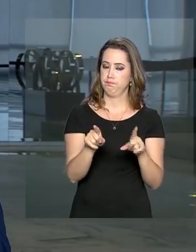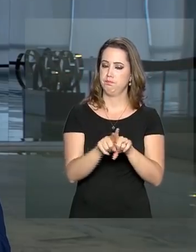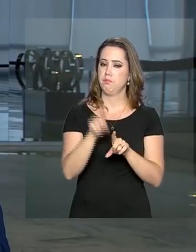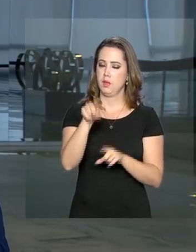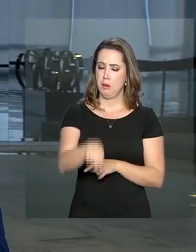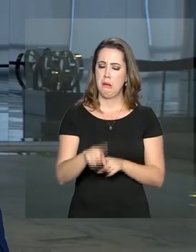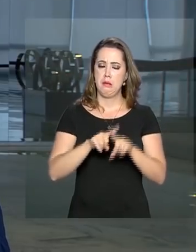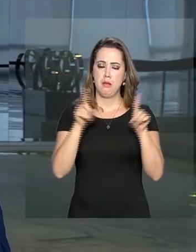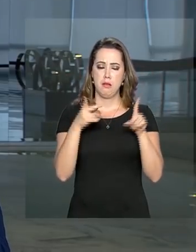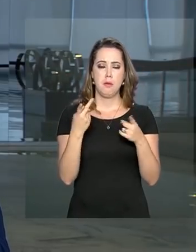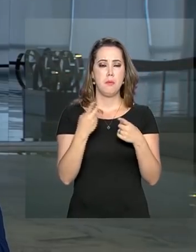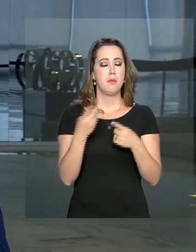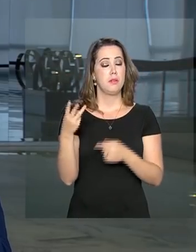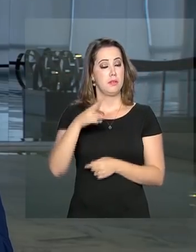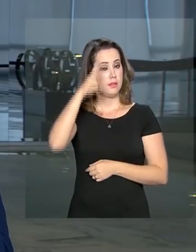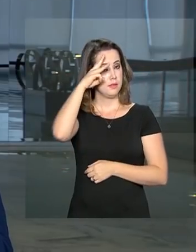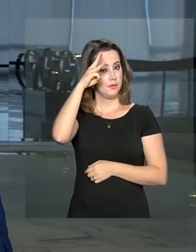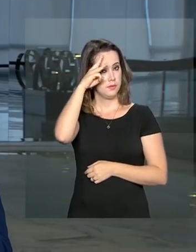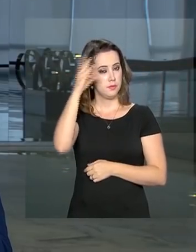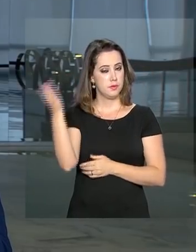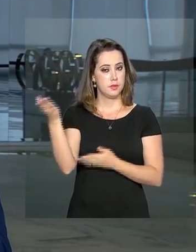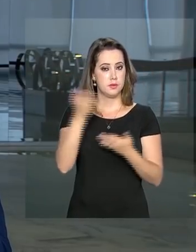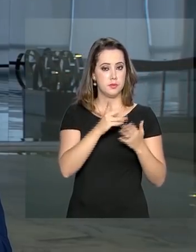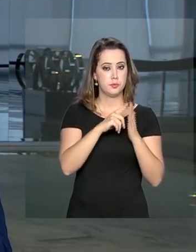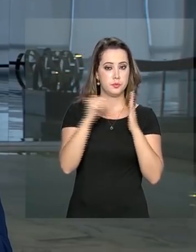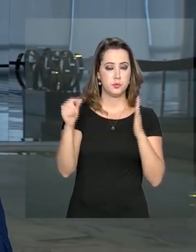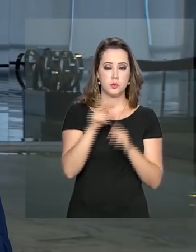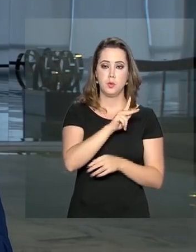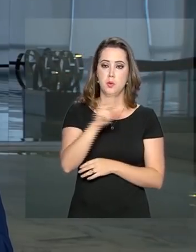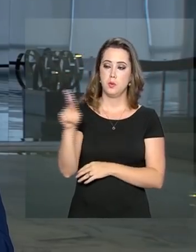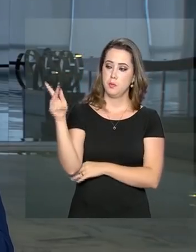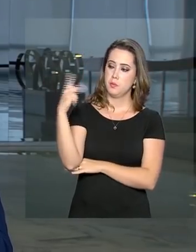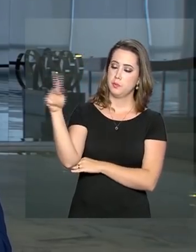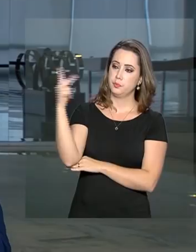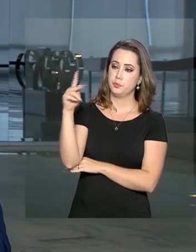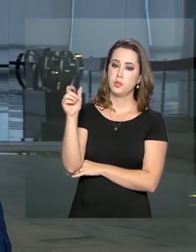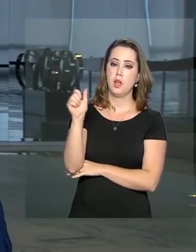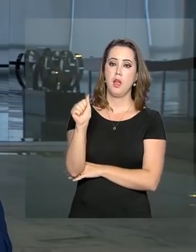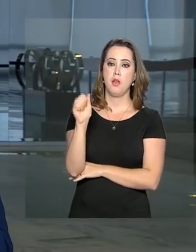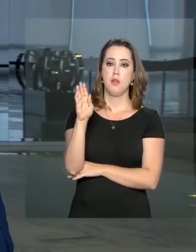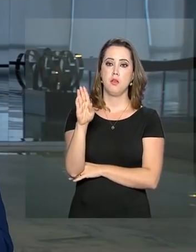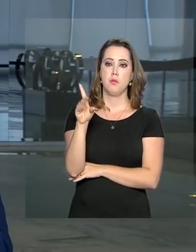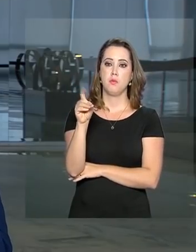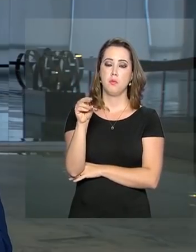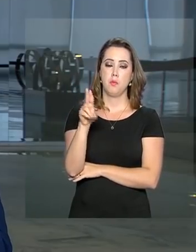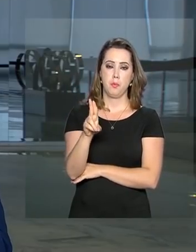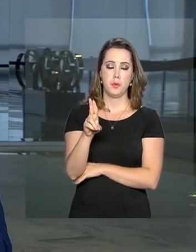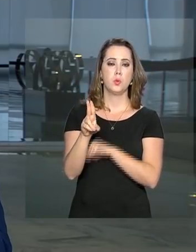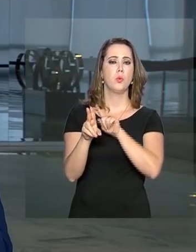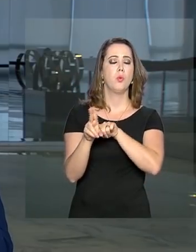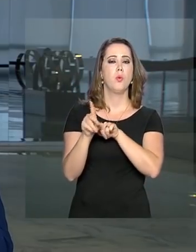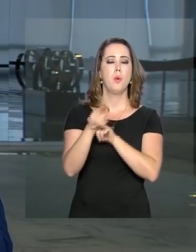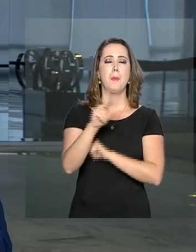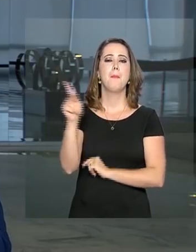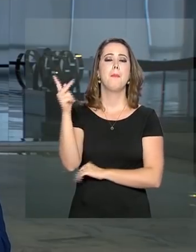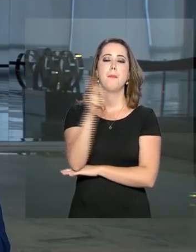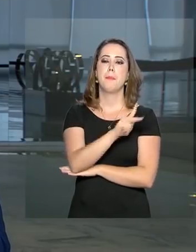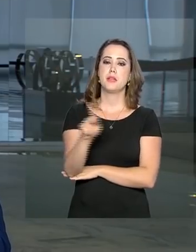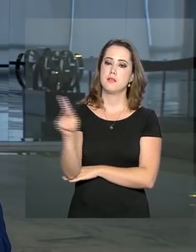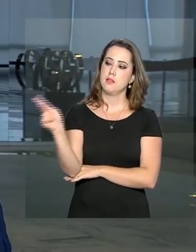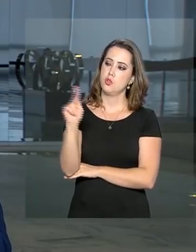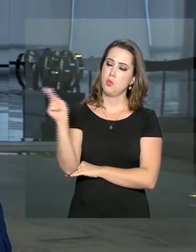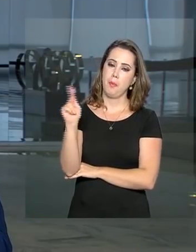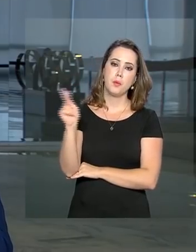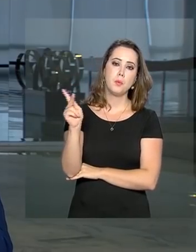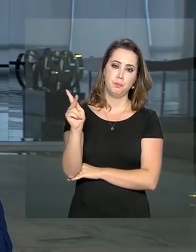nesta terça-feira, aqui no Palácio do Planalto, o presidente do Paraguai, Abdel Benítez. Os dois países têm relações históricas e